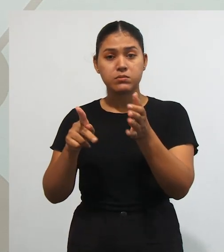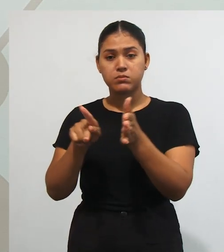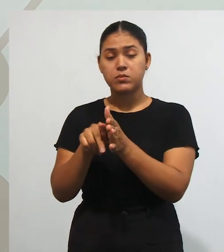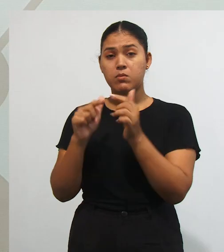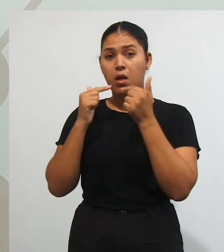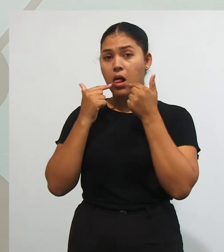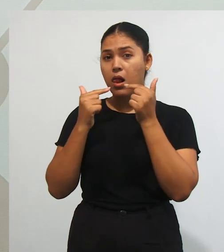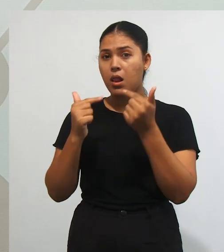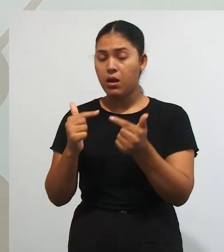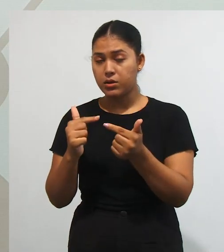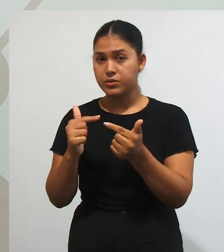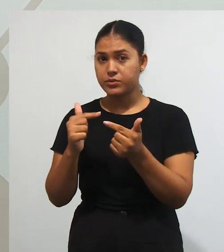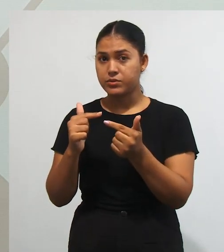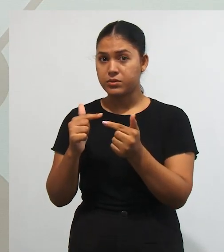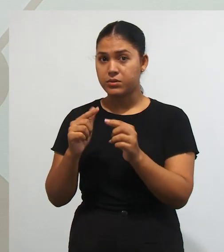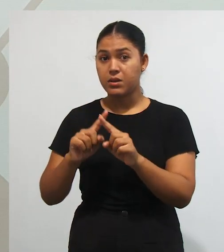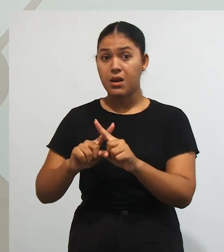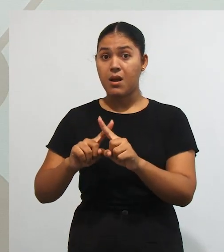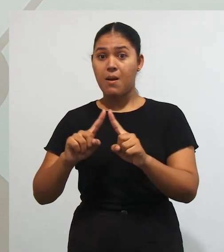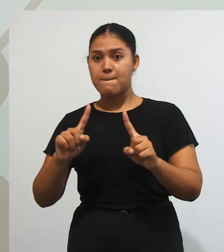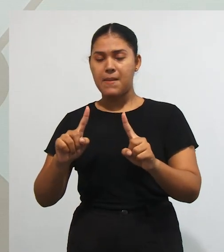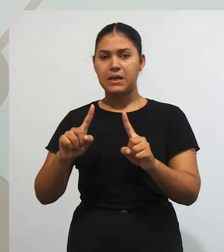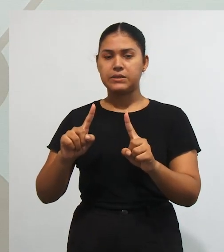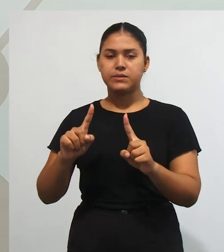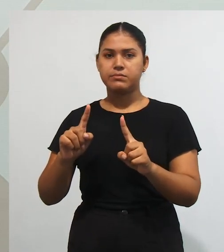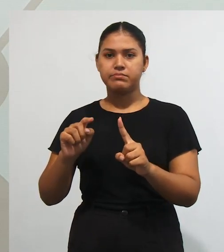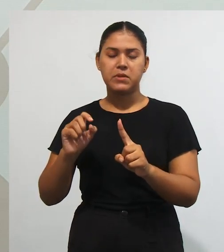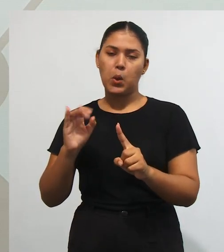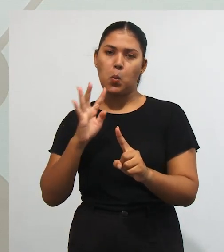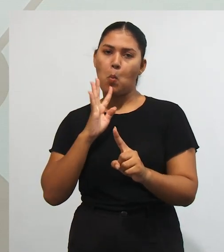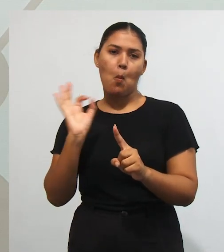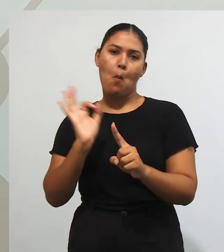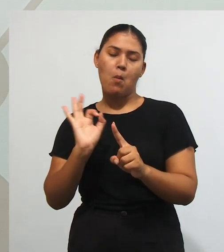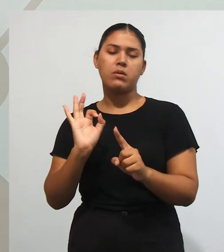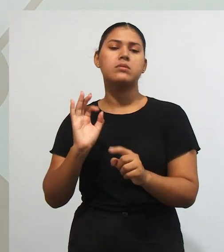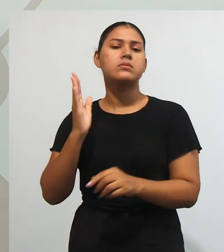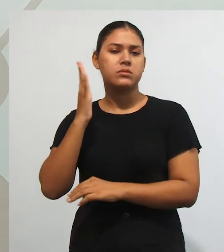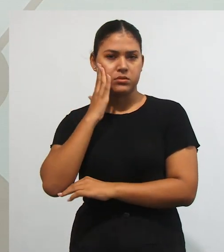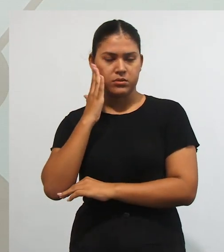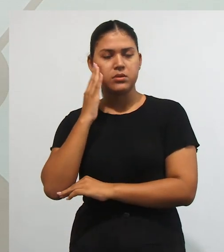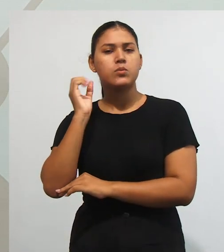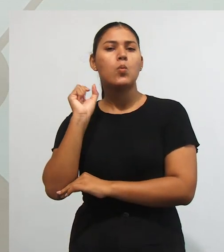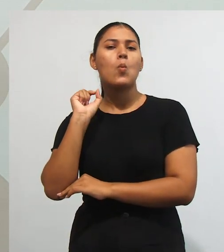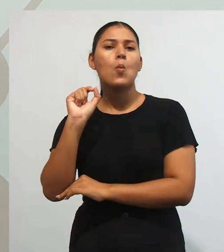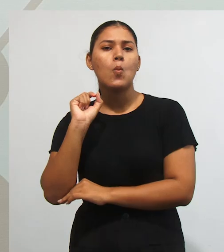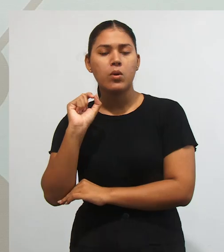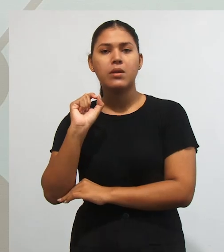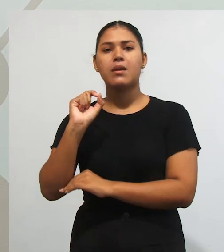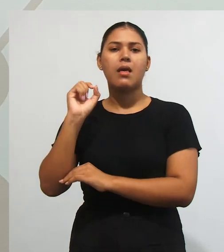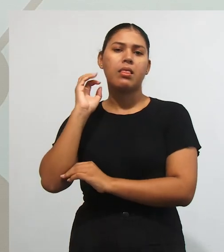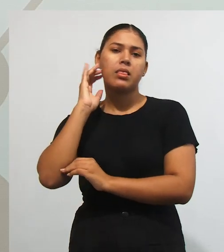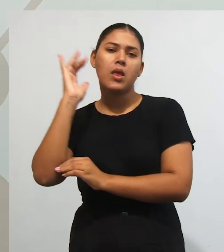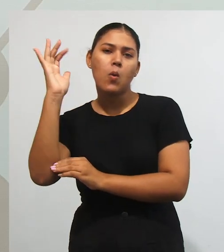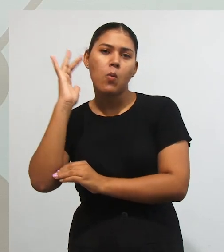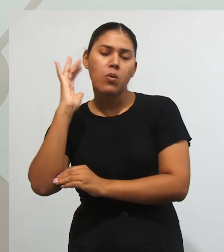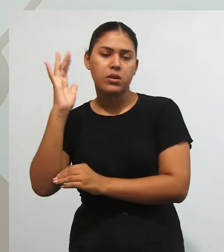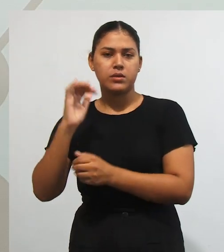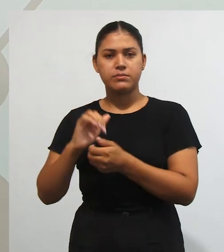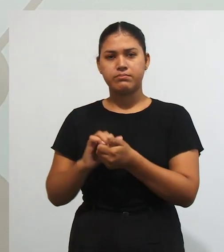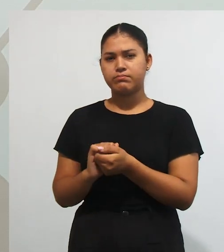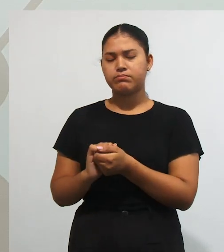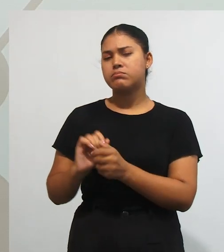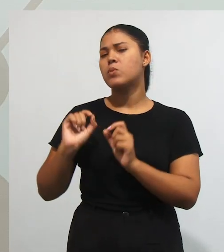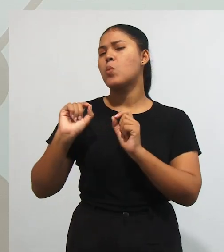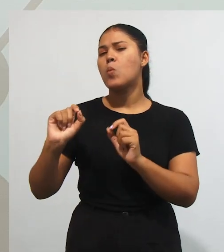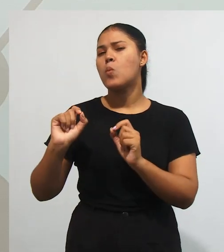que, mesmo não conhecendo, ele segue uma concepção, mesmo não conhecendo todas as concepções que há.